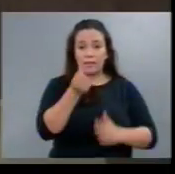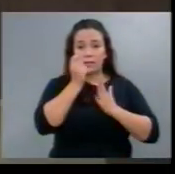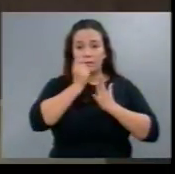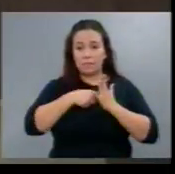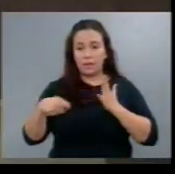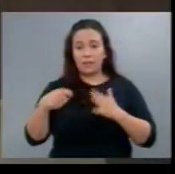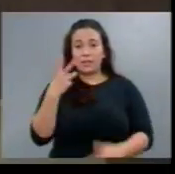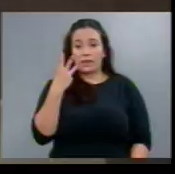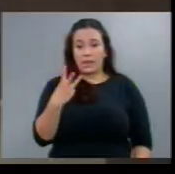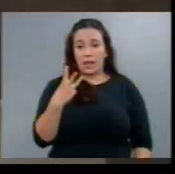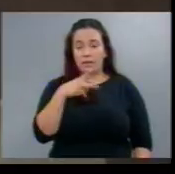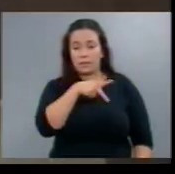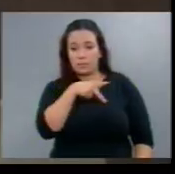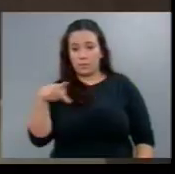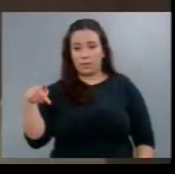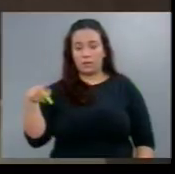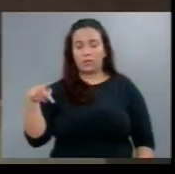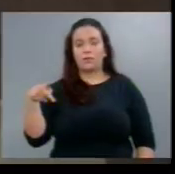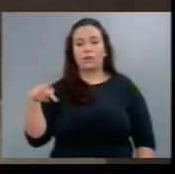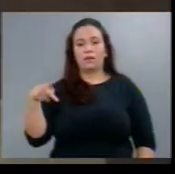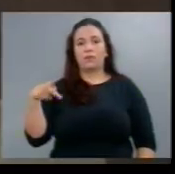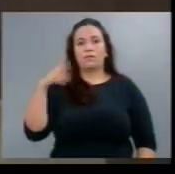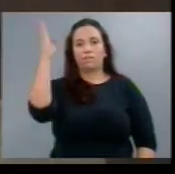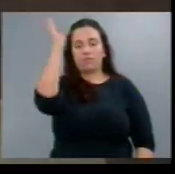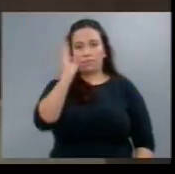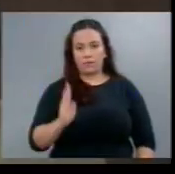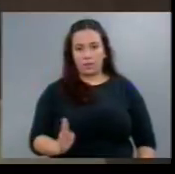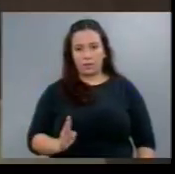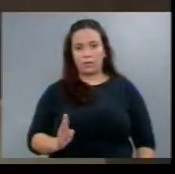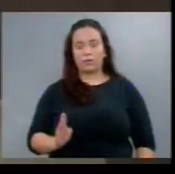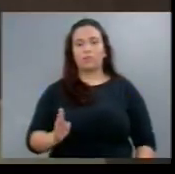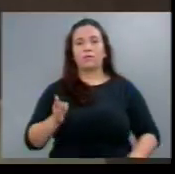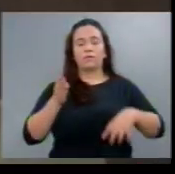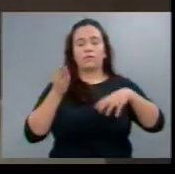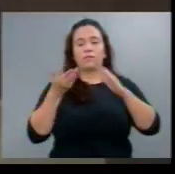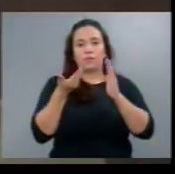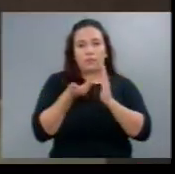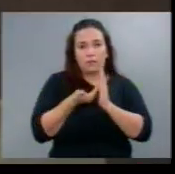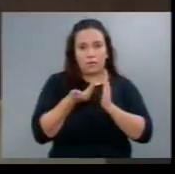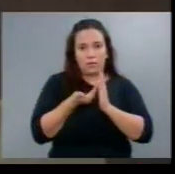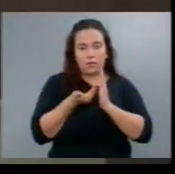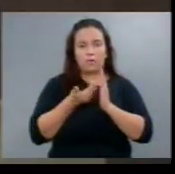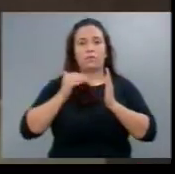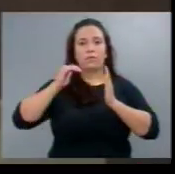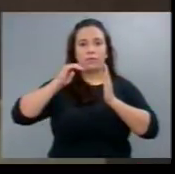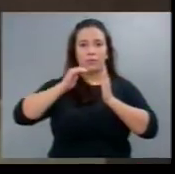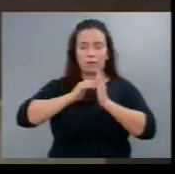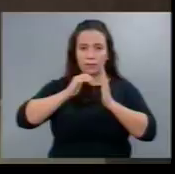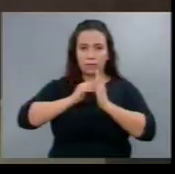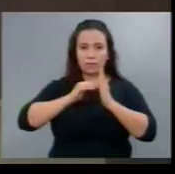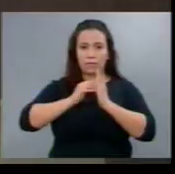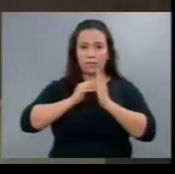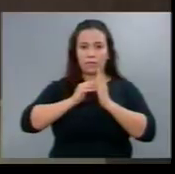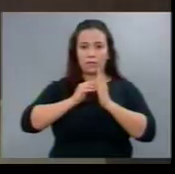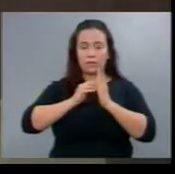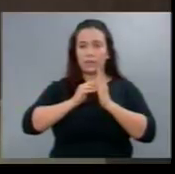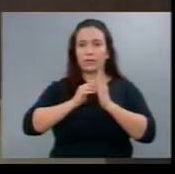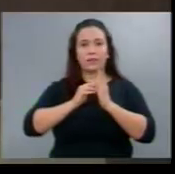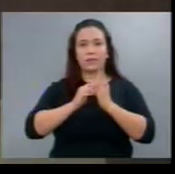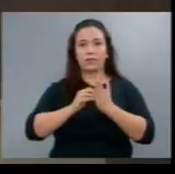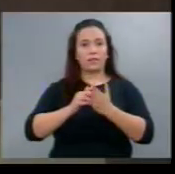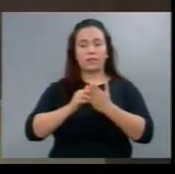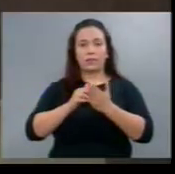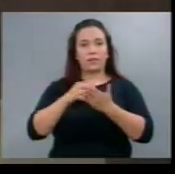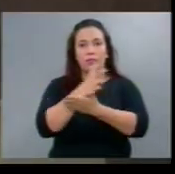os 3 presidentes da República, da Câmara e do Senado caíram.